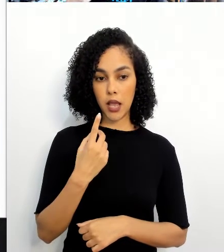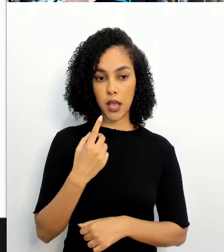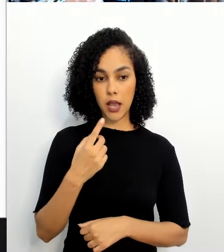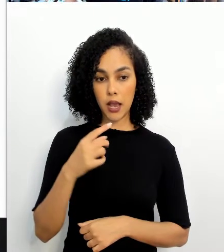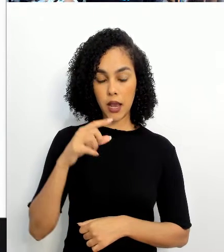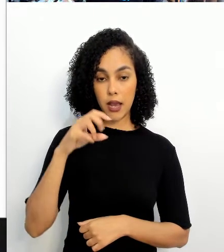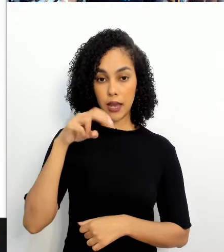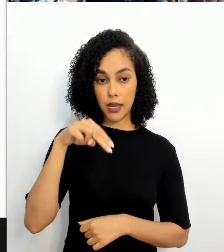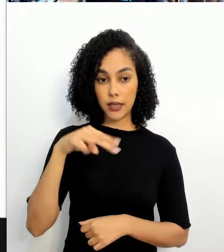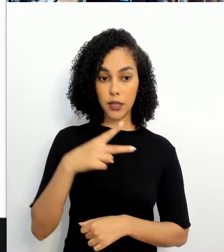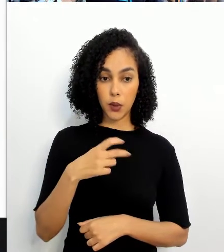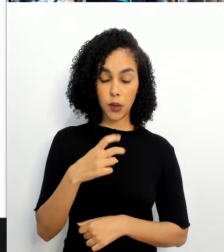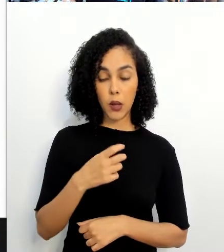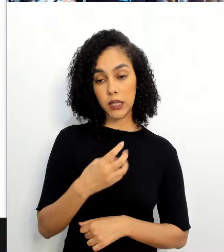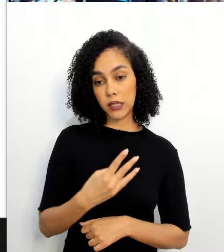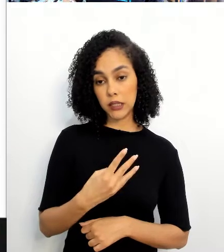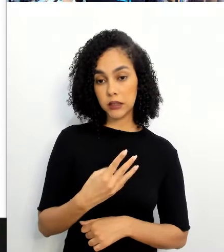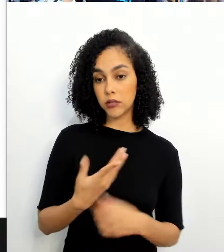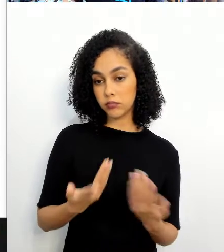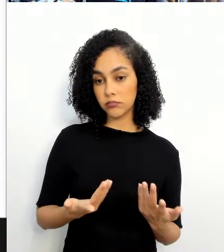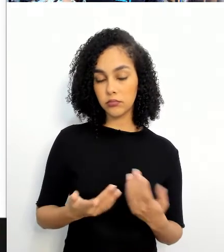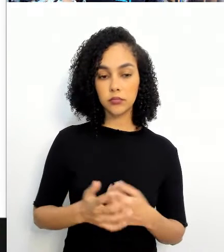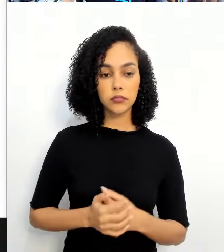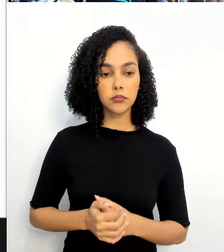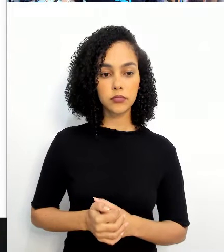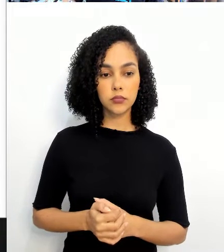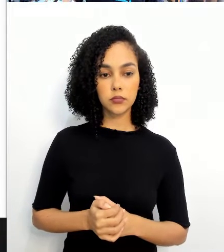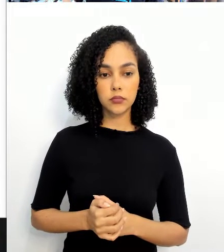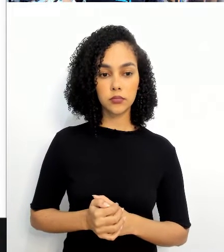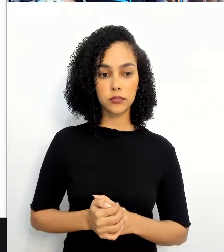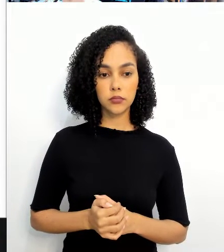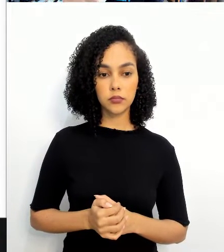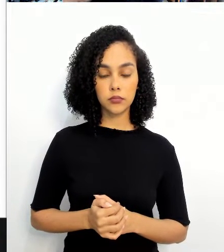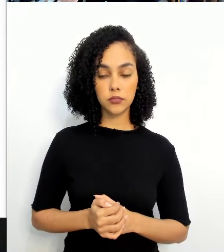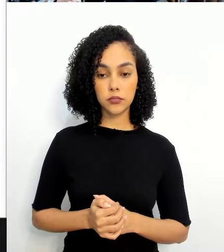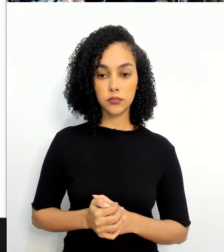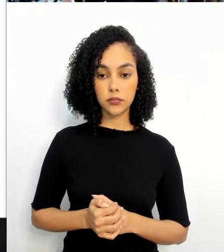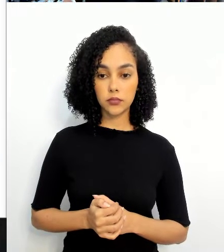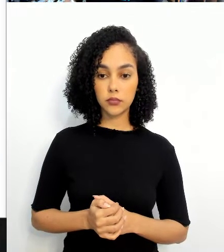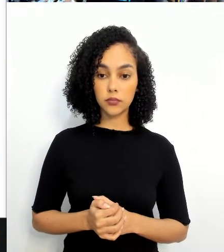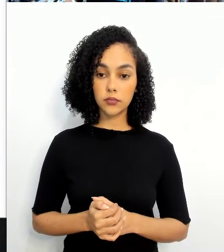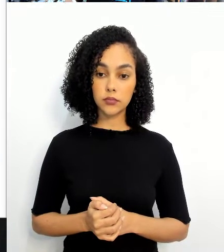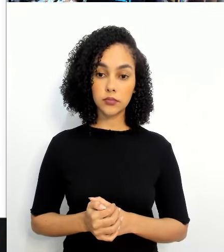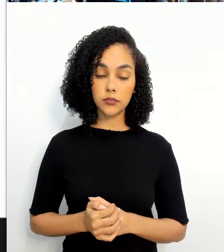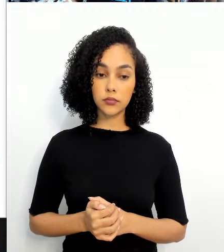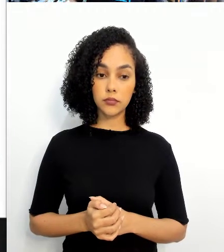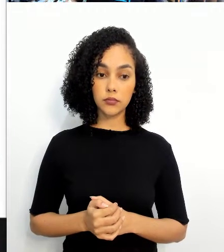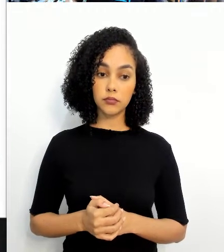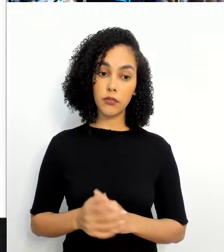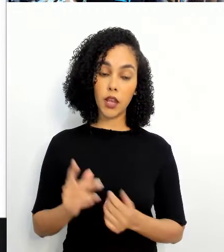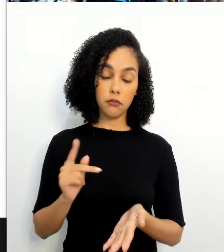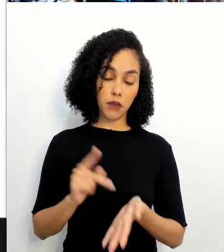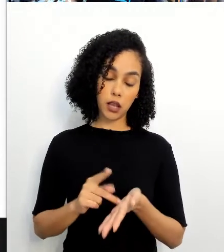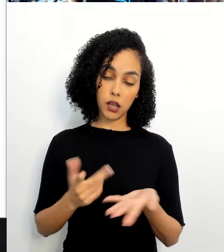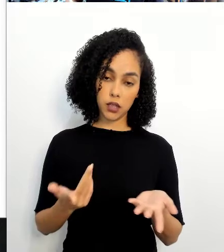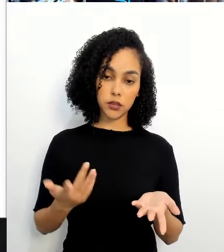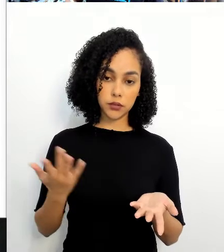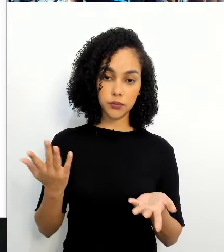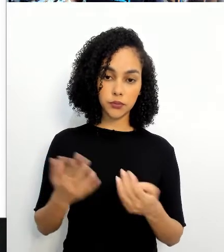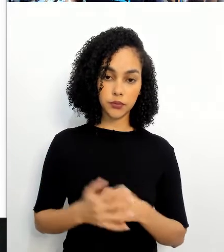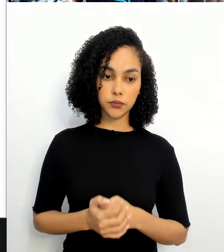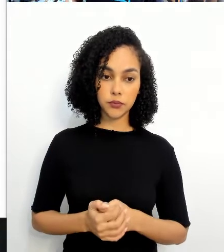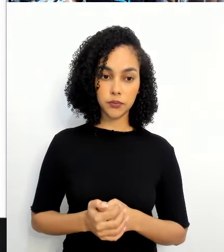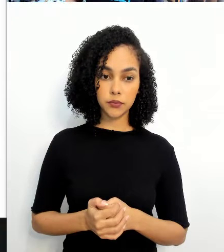2 elevado a 3. Eu poderia colocar assim, né? 1 sobre 2 elevado a 3. Já que essa relação aqui é verdadeira, né?